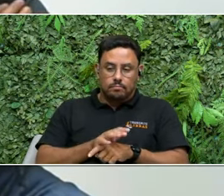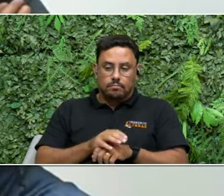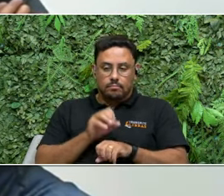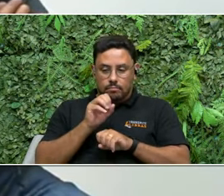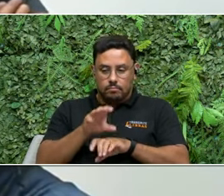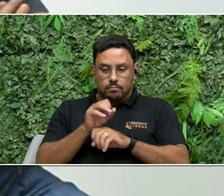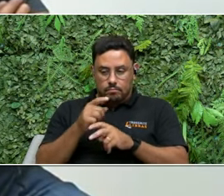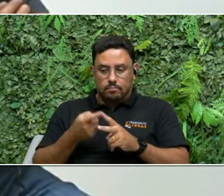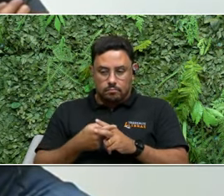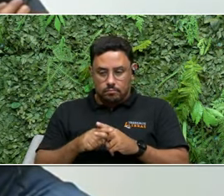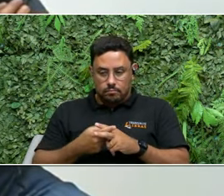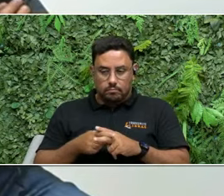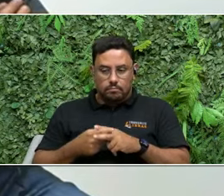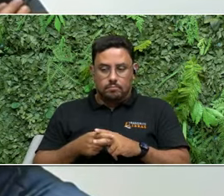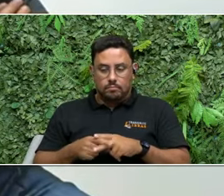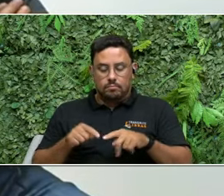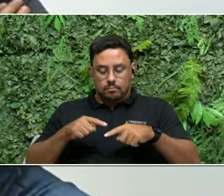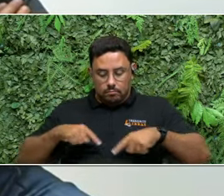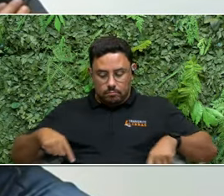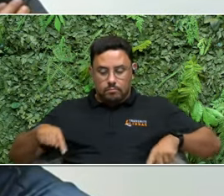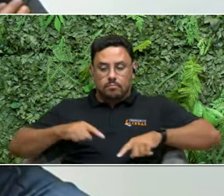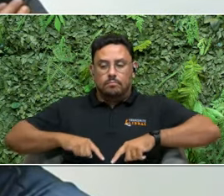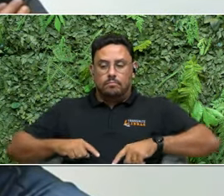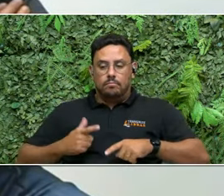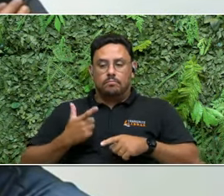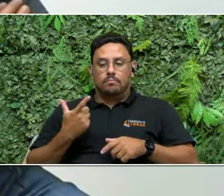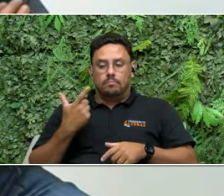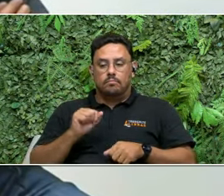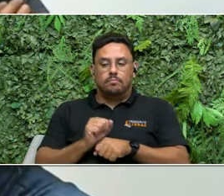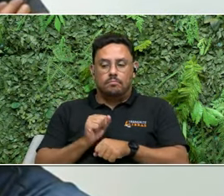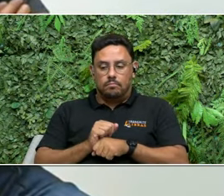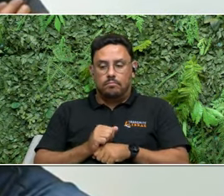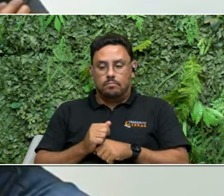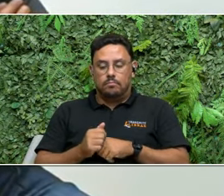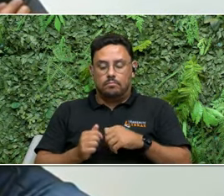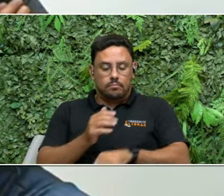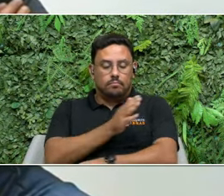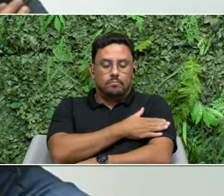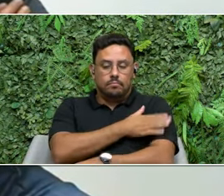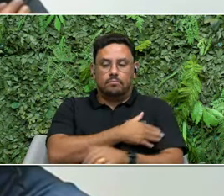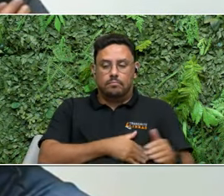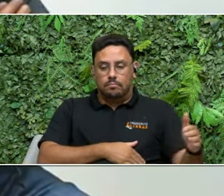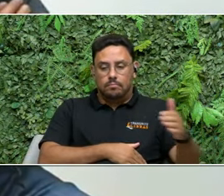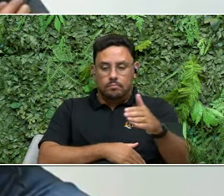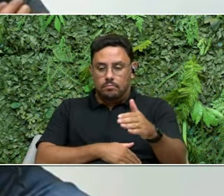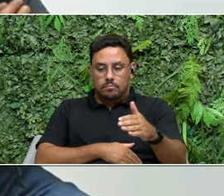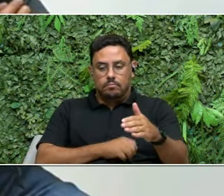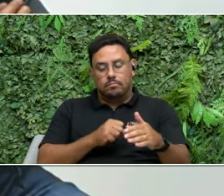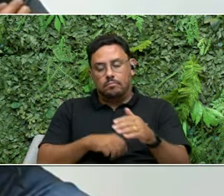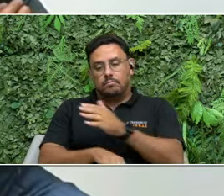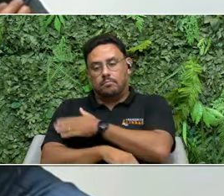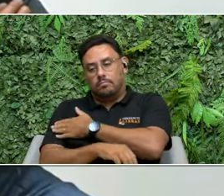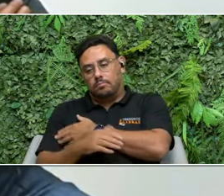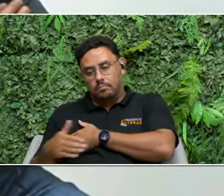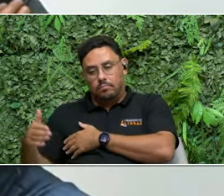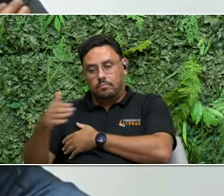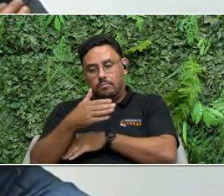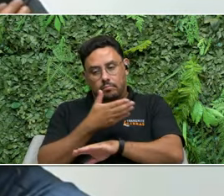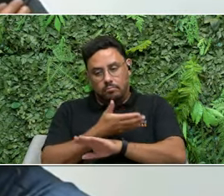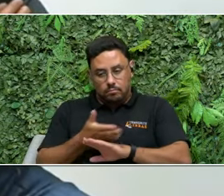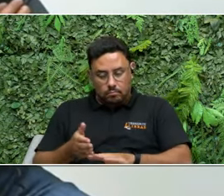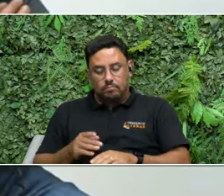consertar esse sistema defensivo né ele jogando inclusive pelo lado esquerdo e não pelo lado direito na qual nós estamos